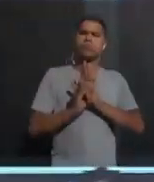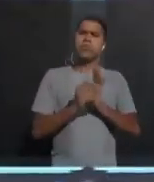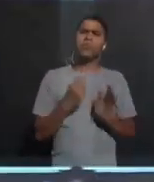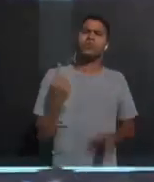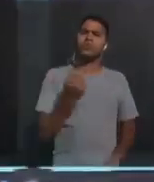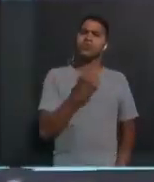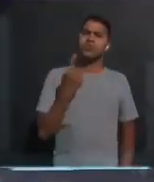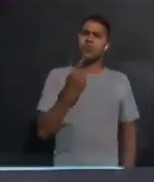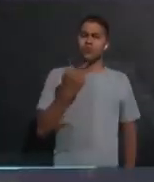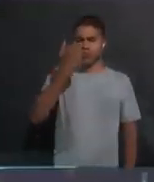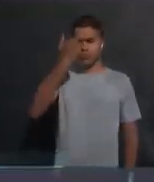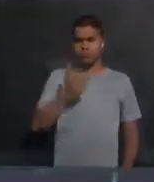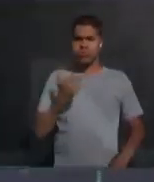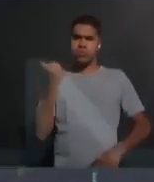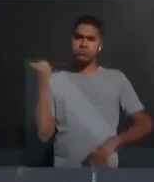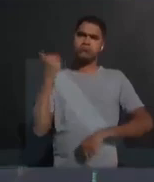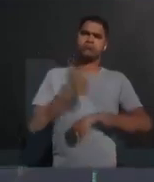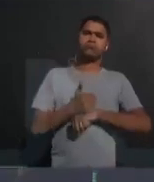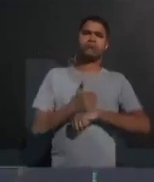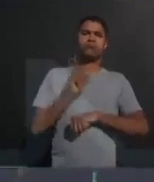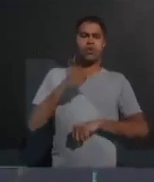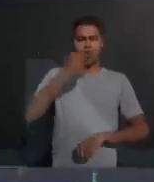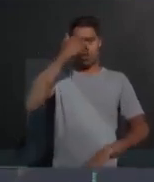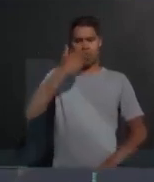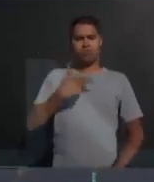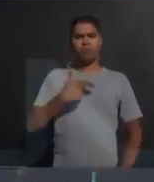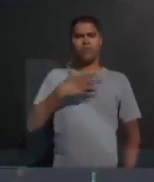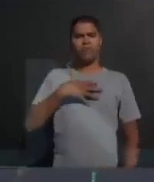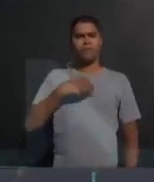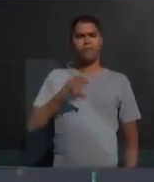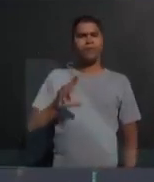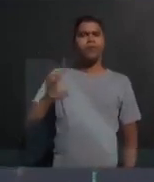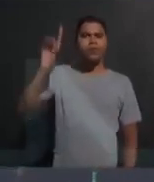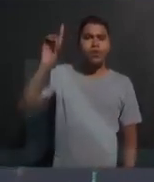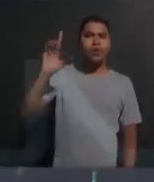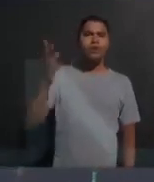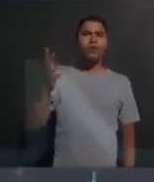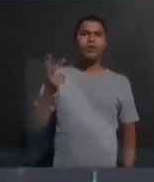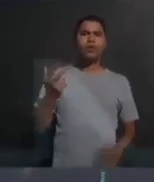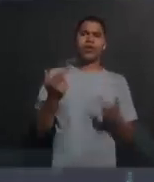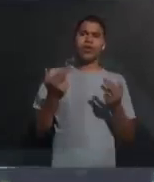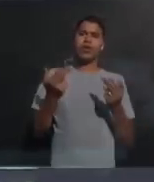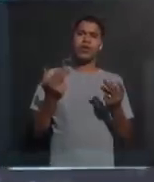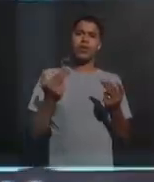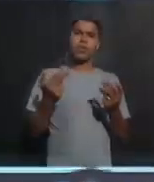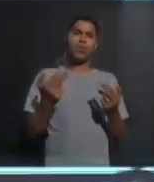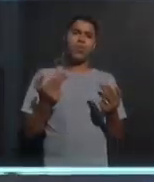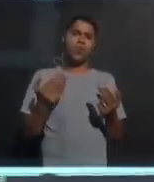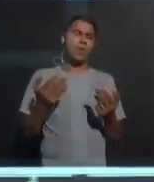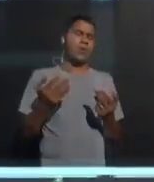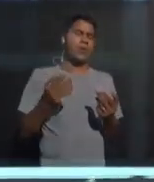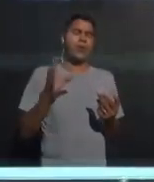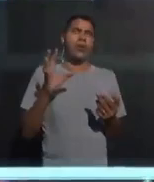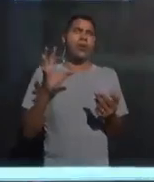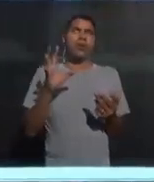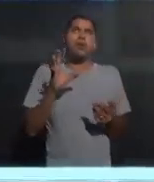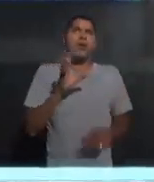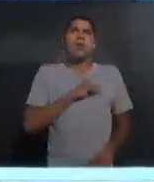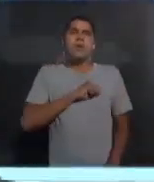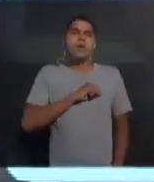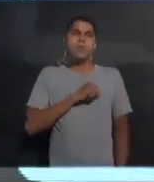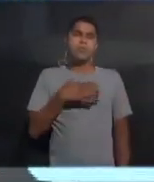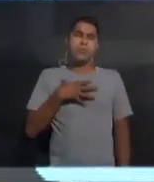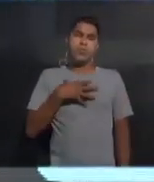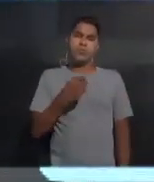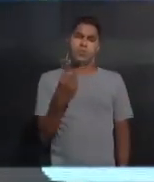nos colocando nesse lugar de filho que ele disse que nós somos assim como amo eu amo os meus filhos gente eu sou apaixonada pelos